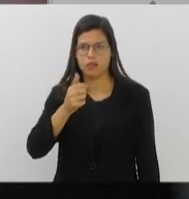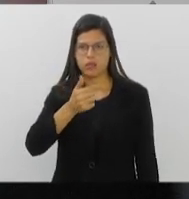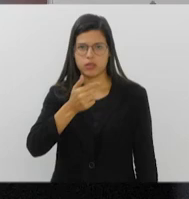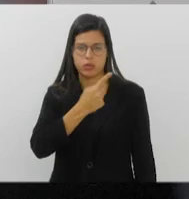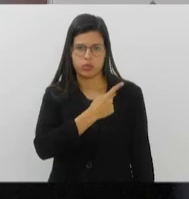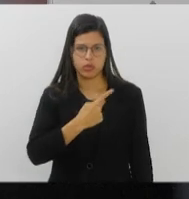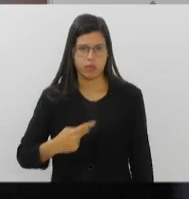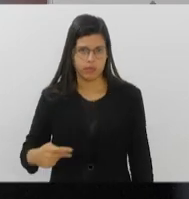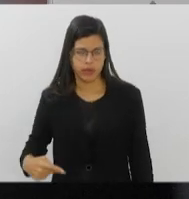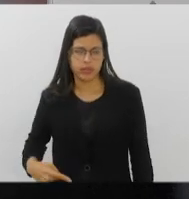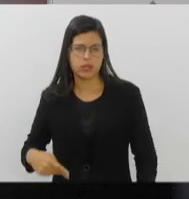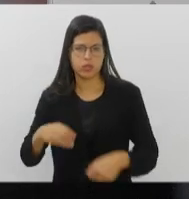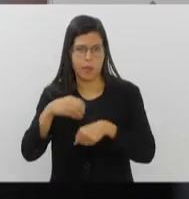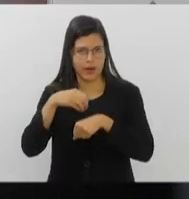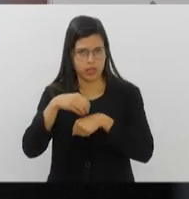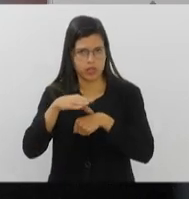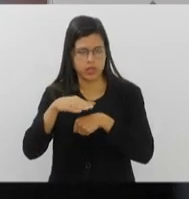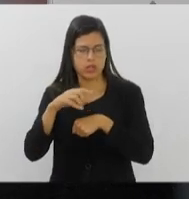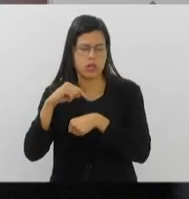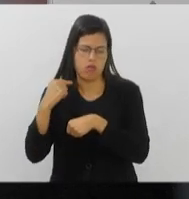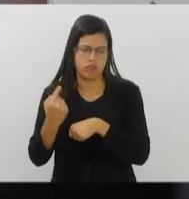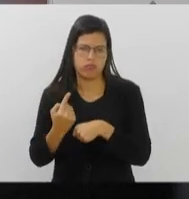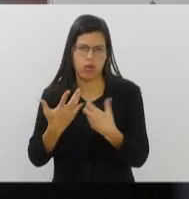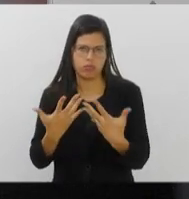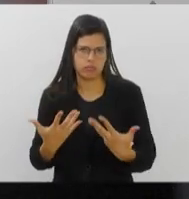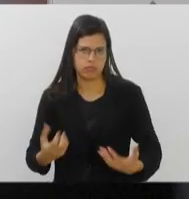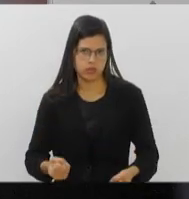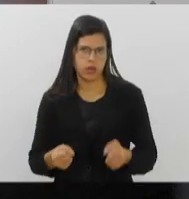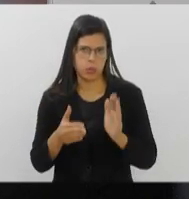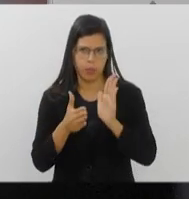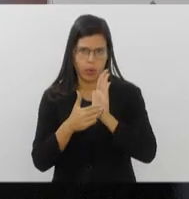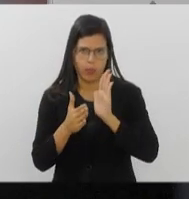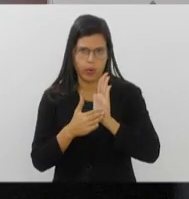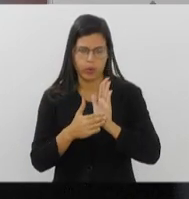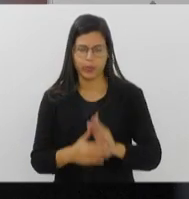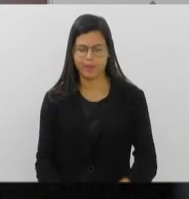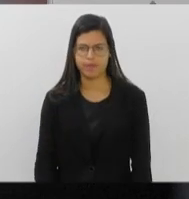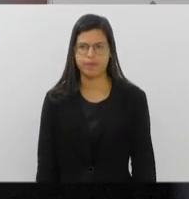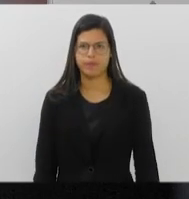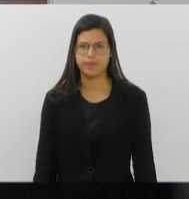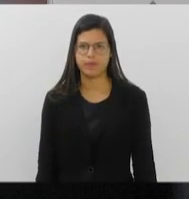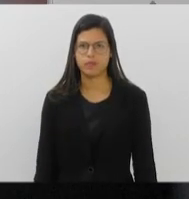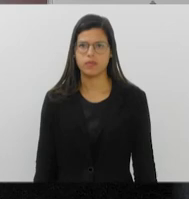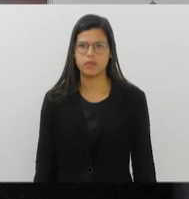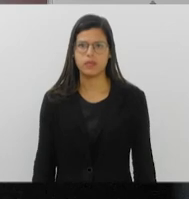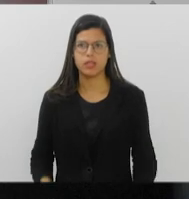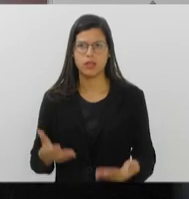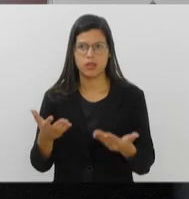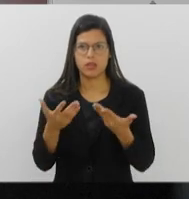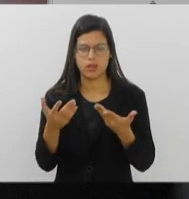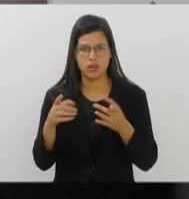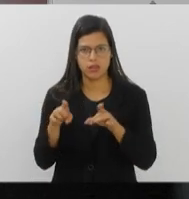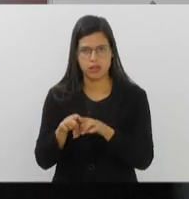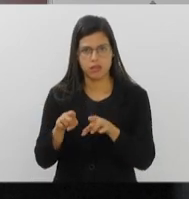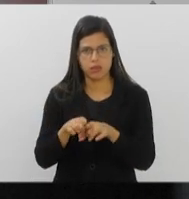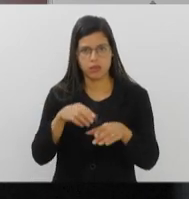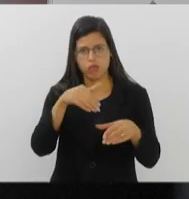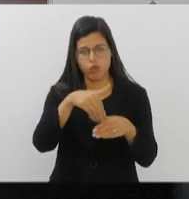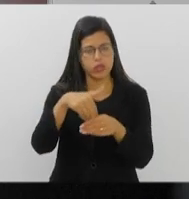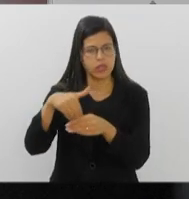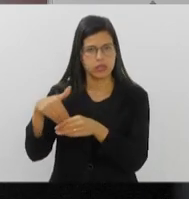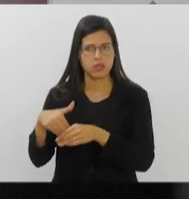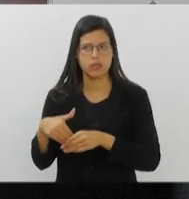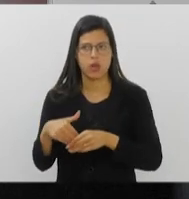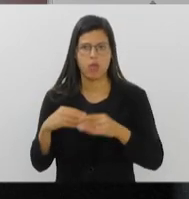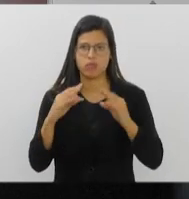que nós estamos acolhendo e propondo. E eu gostaria, então, de colocar em votação a